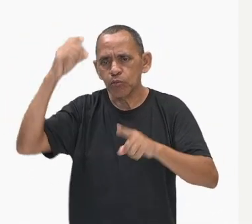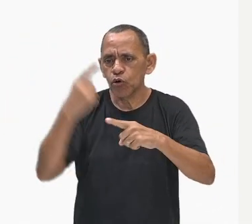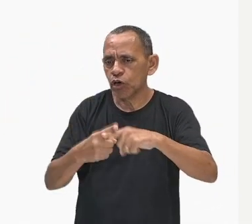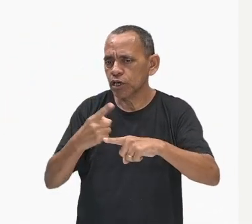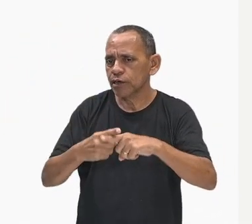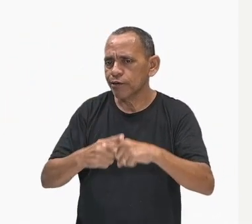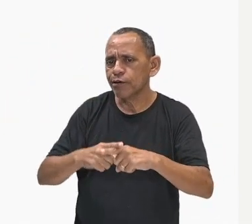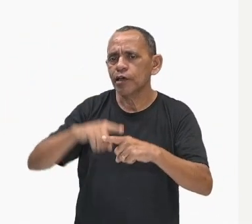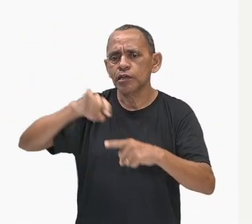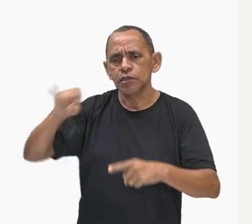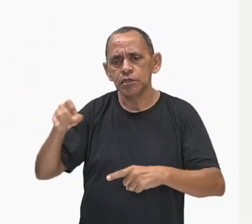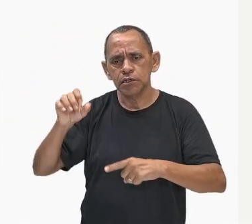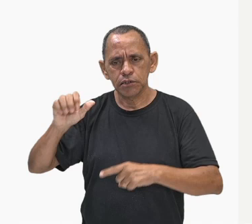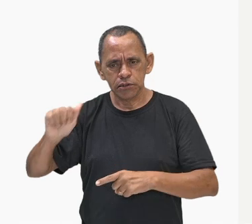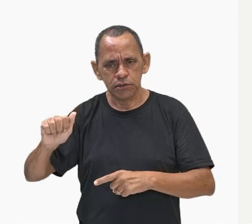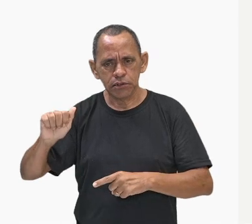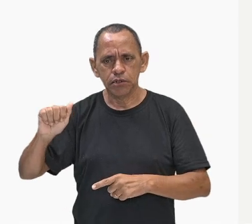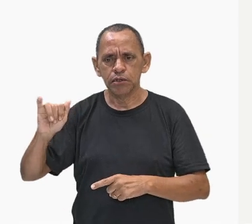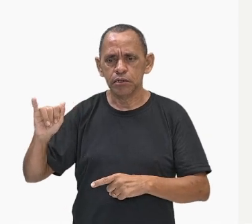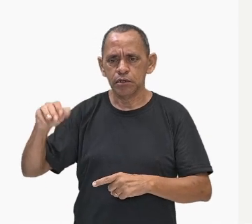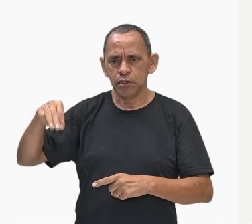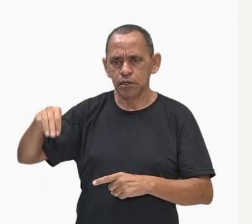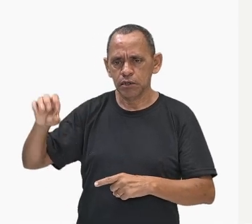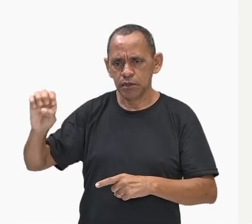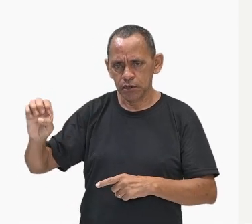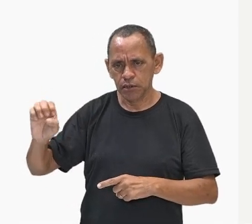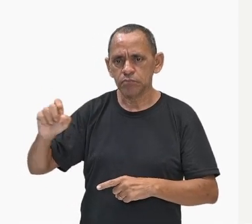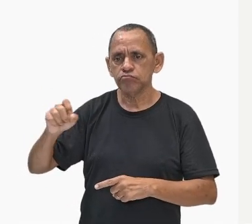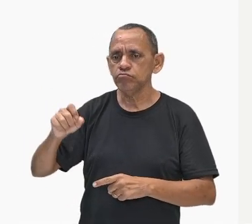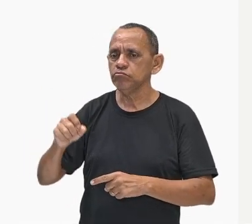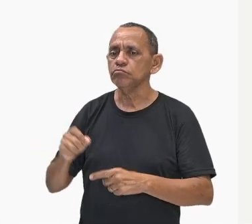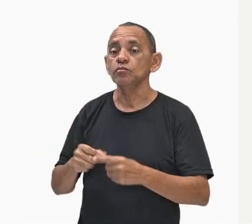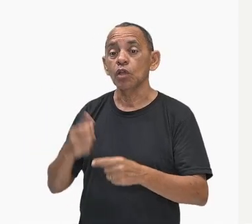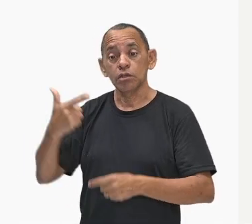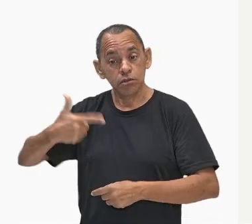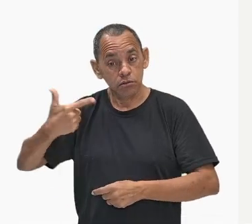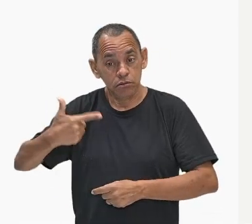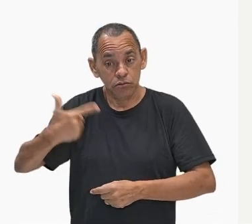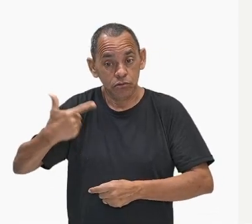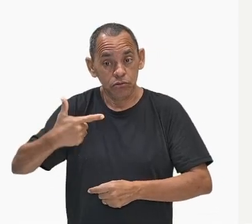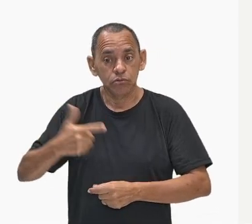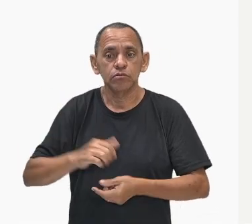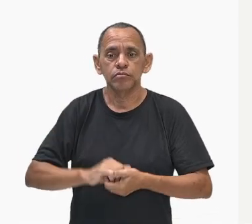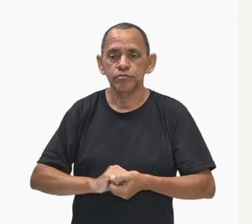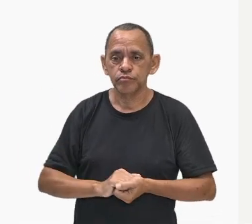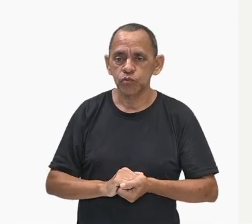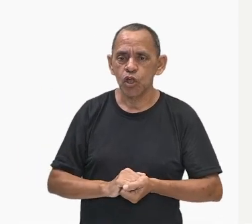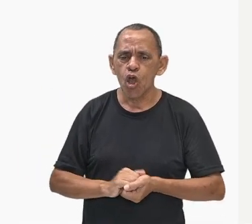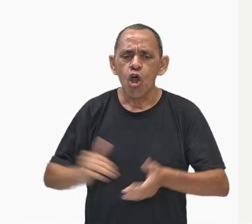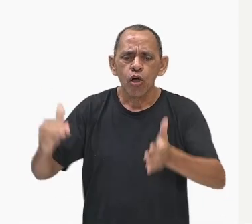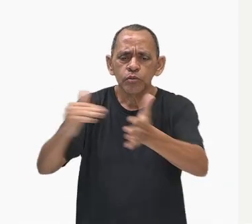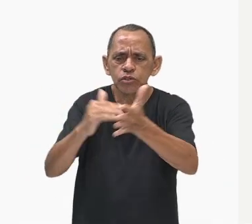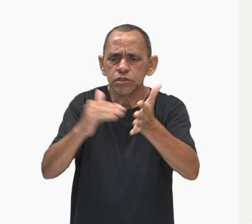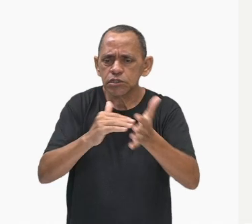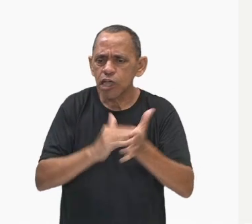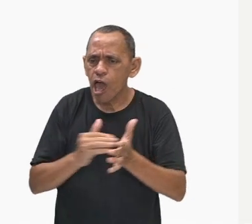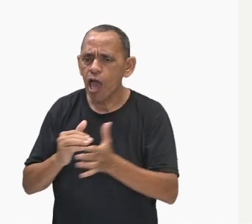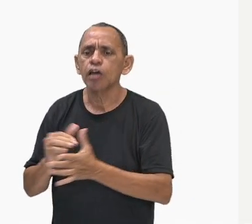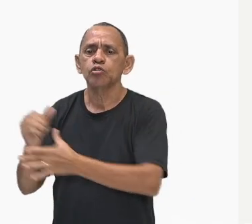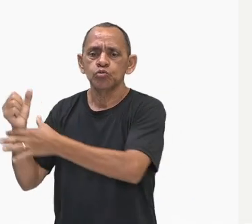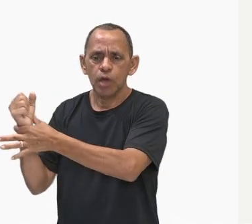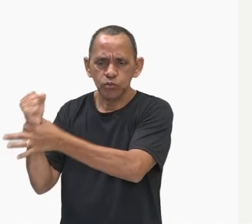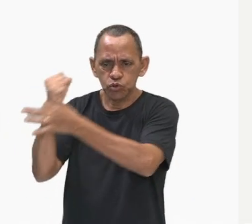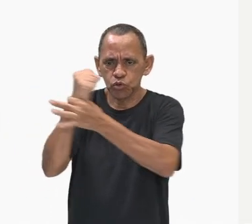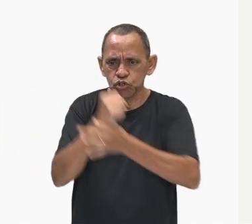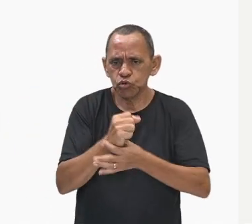solicitar a ajuda dos franceses. A solução para barrar o absolutismo do rei foi uma manobra política, uma conspiração